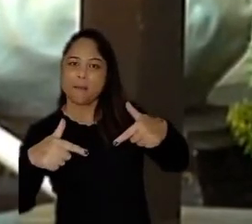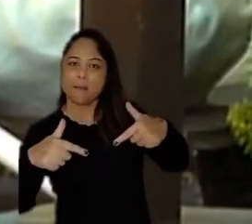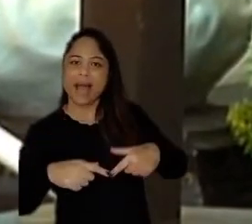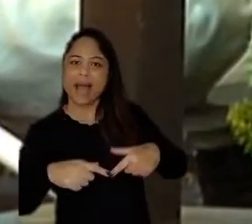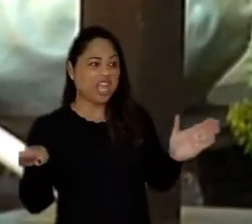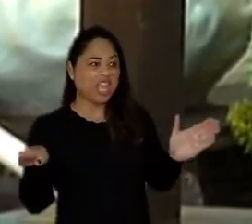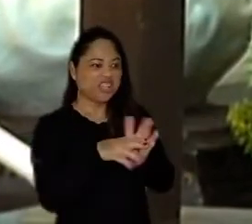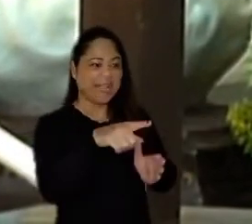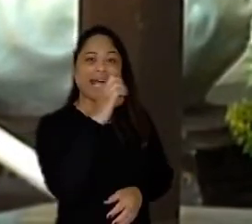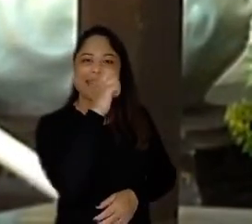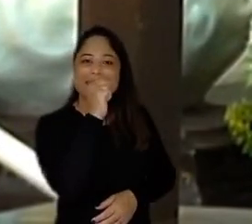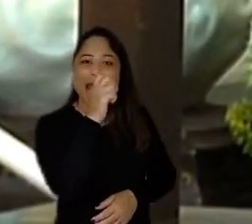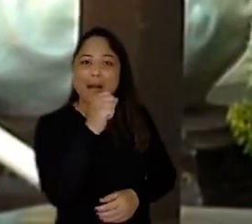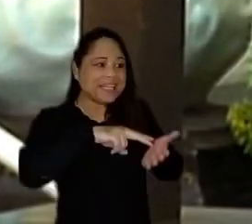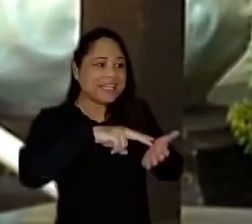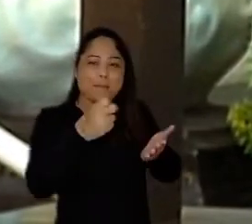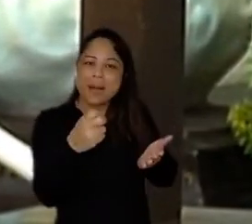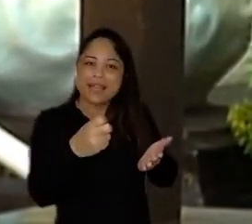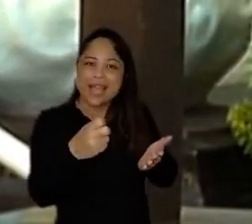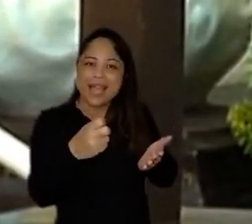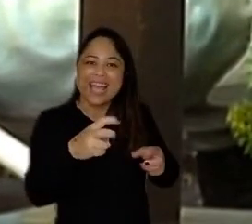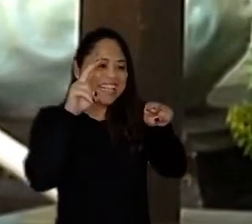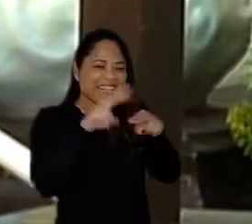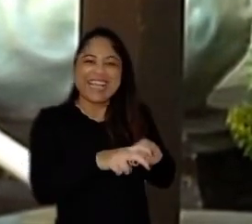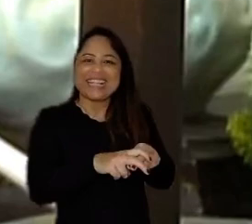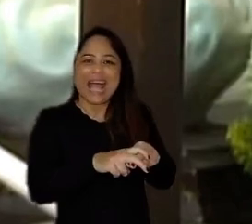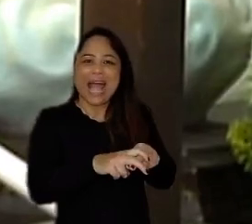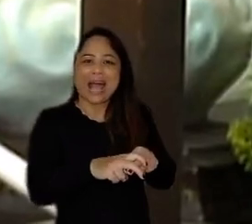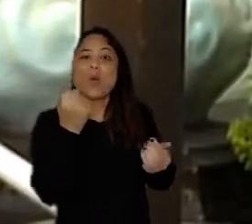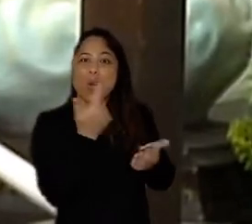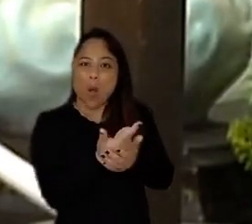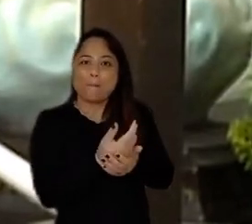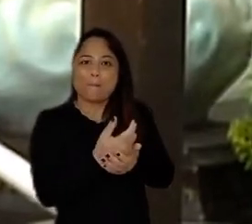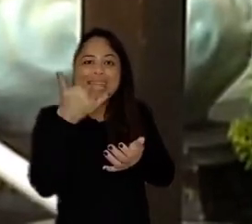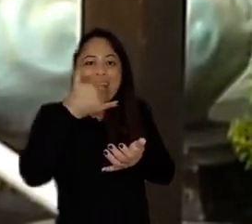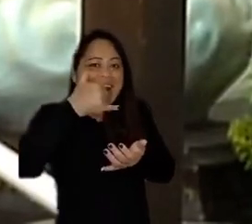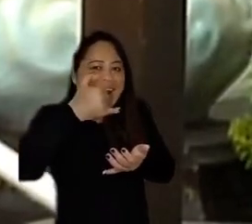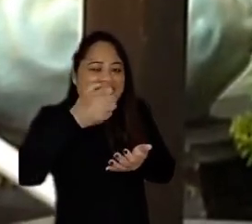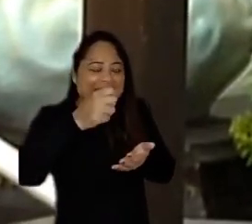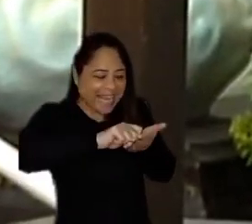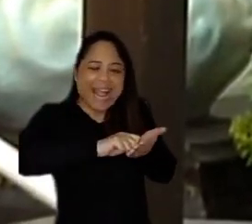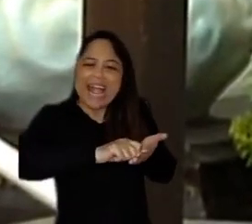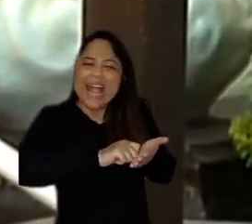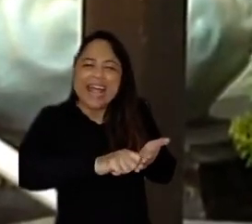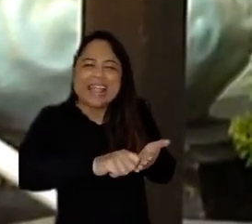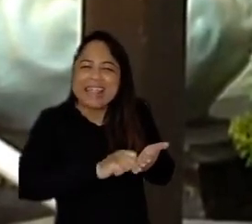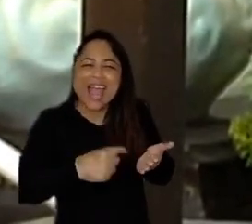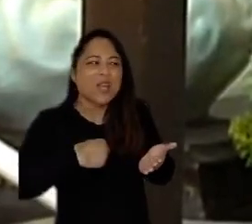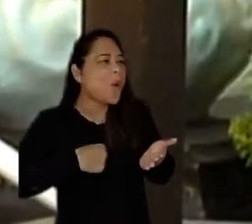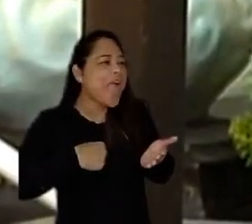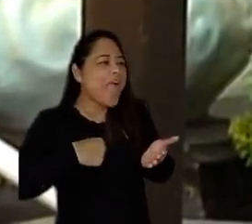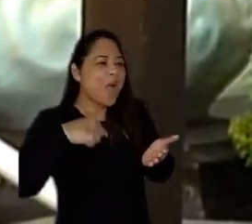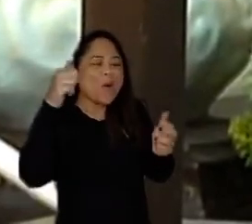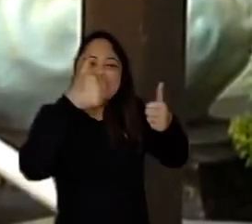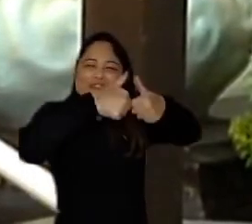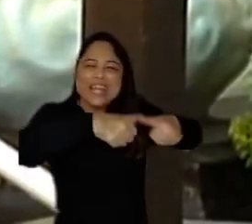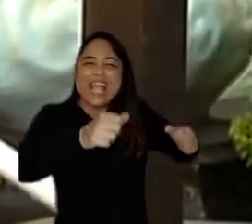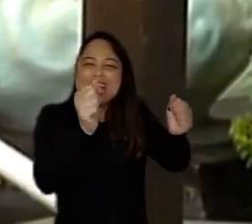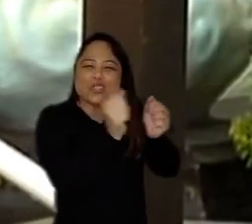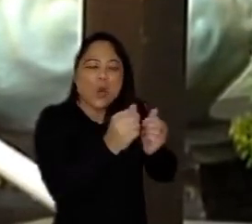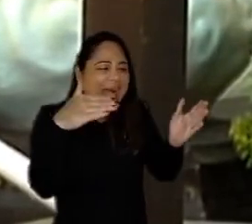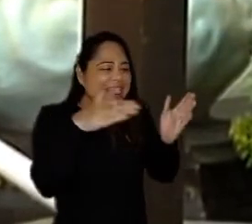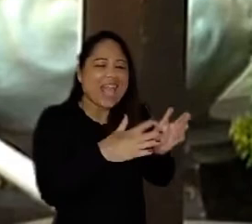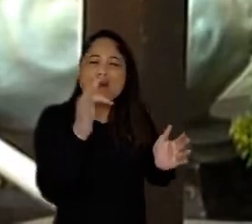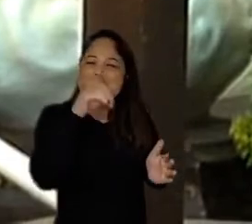nas primeiras cadeiras. Já comprei um caderninho, vou levar uma caneta, vou anotar tudo. Vou ficar os 2 dias até o final, porque eu já falei